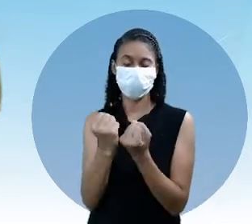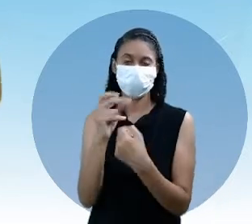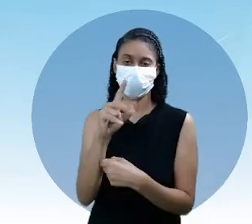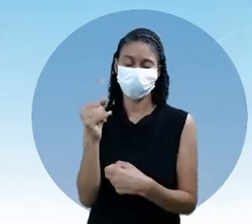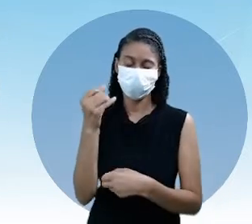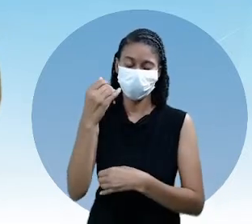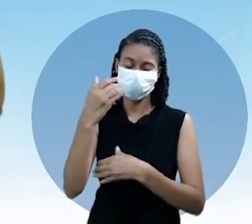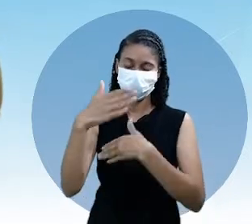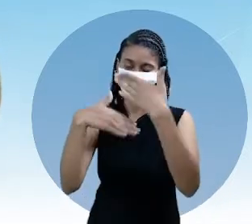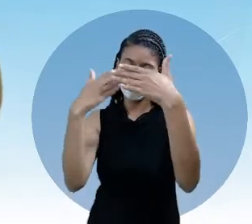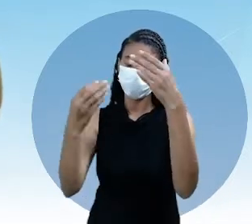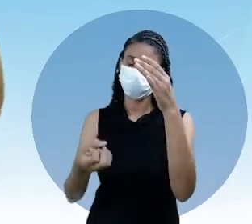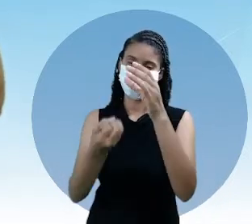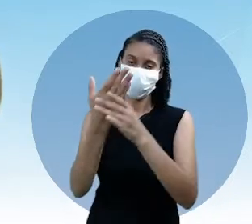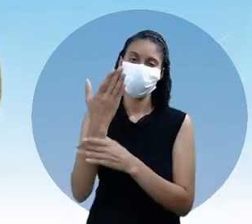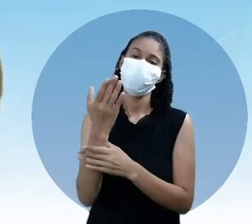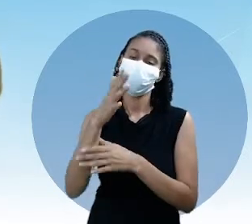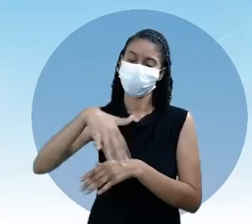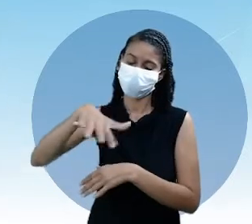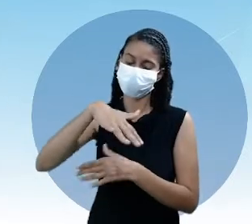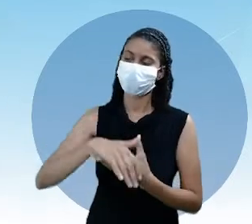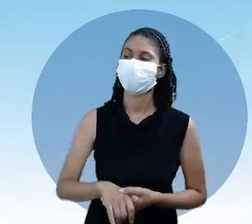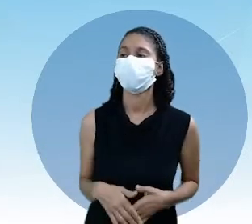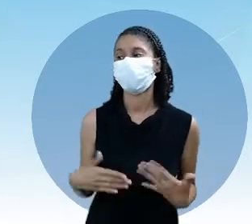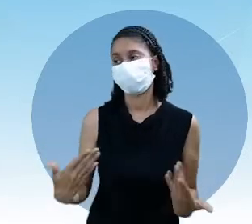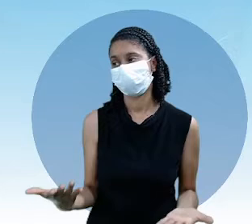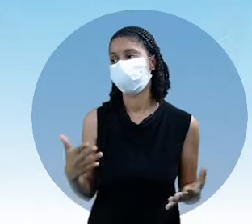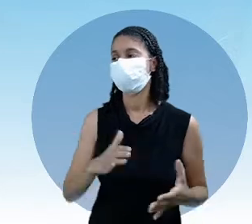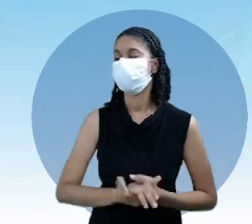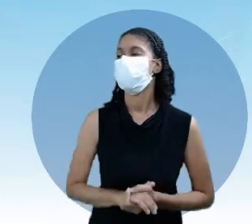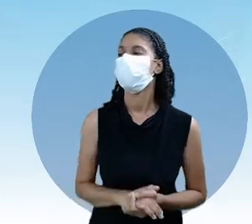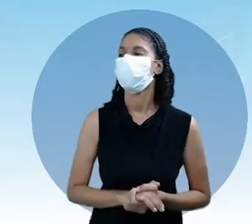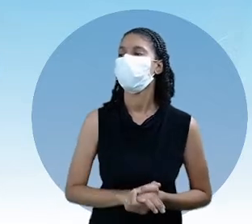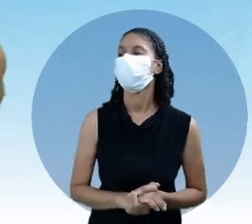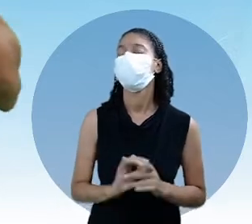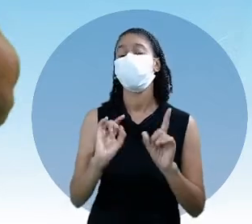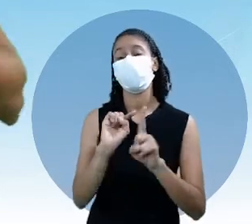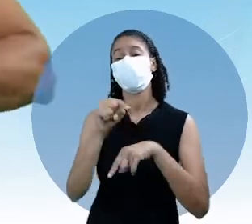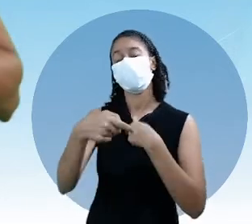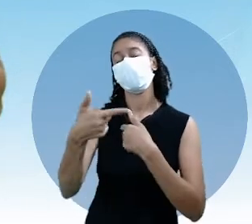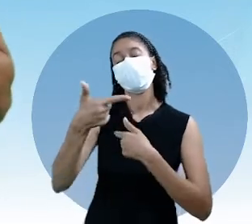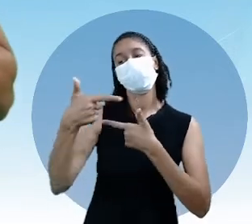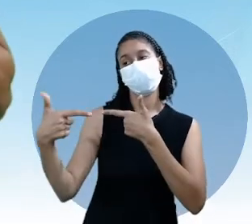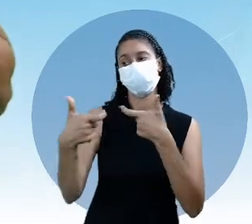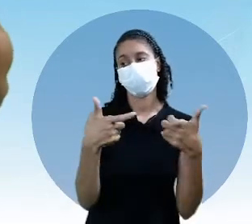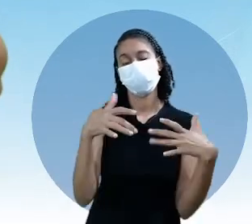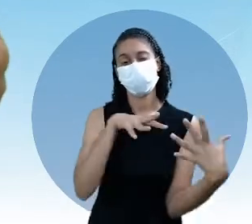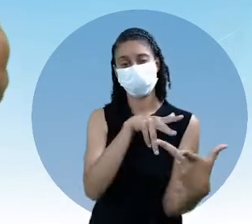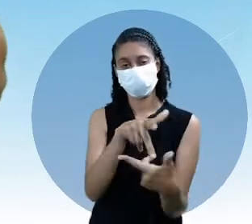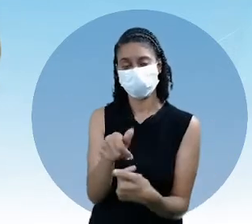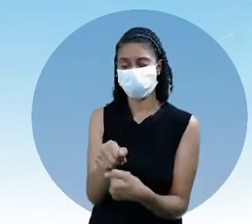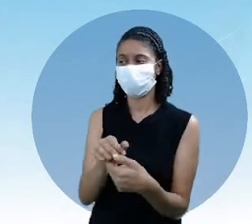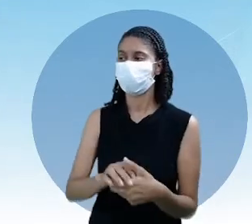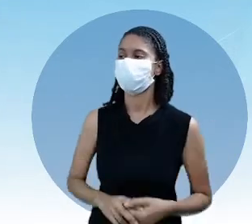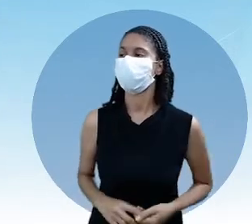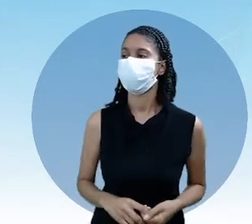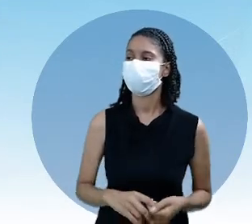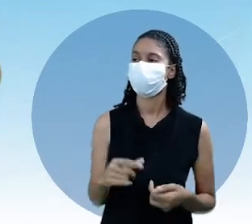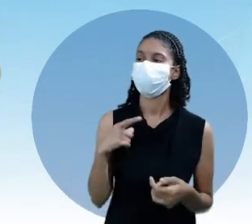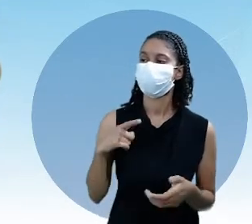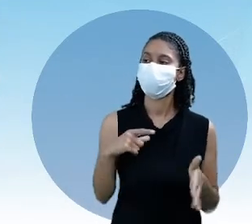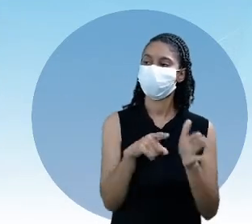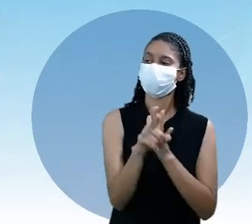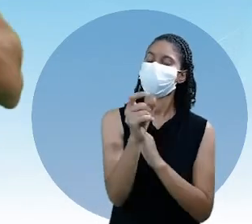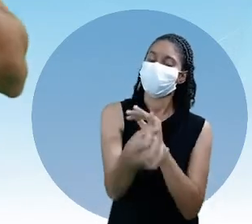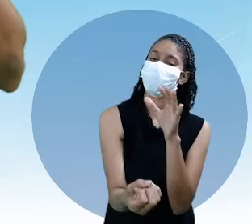construir naquela região. Bem, então após a Segunda Guerra Mundial, não é, além desses questionamentos,